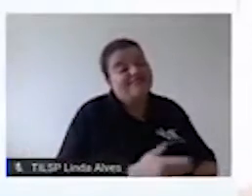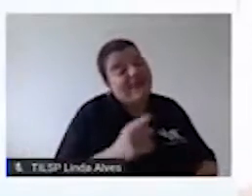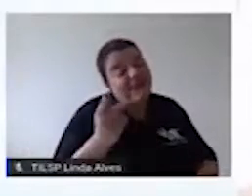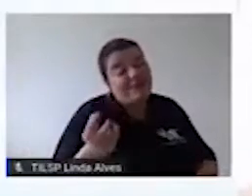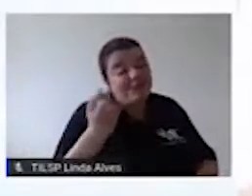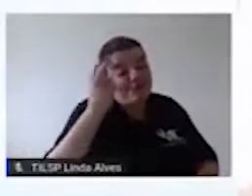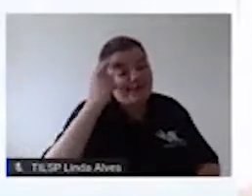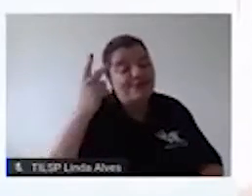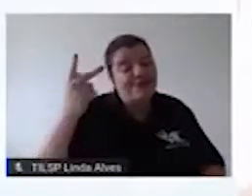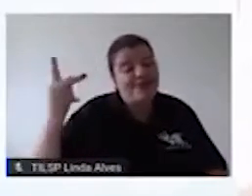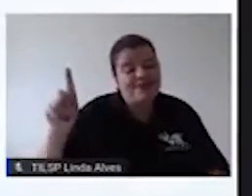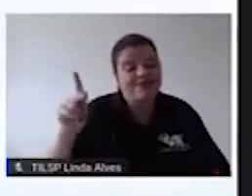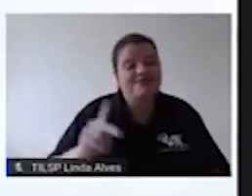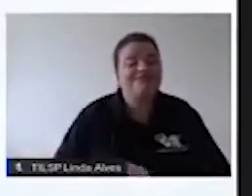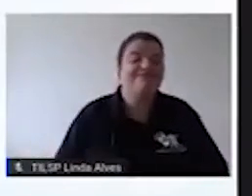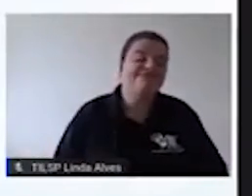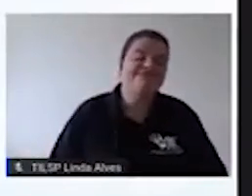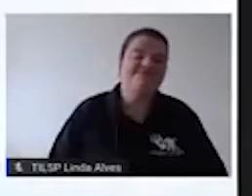normal, né? Agem assim.